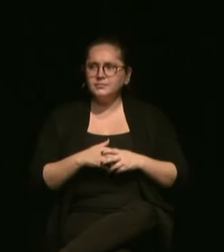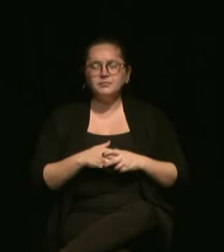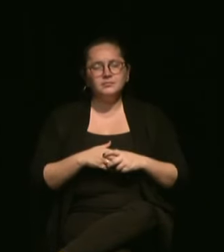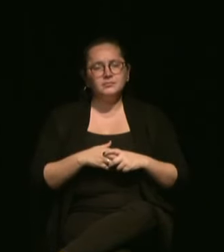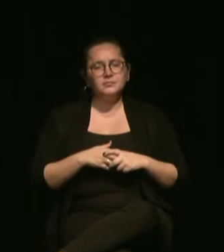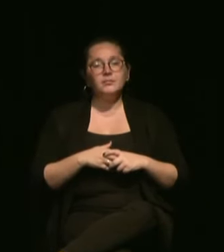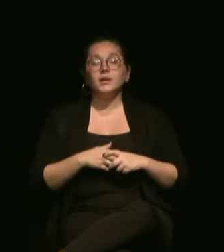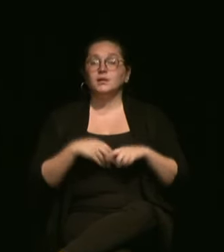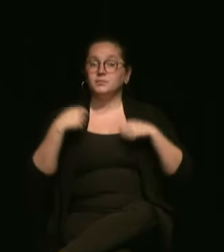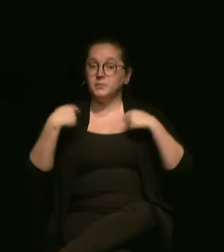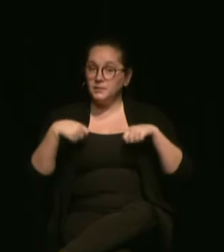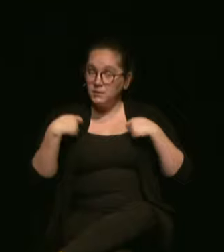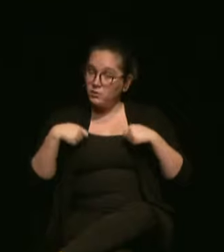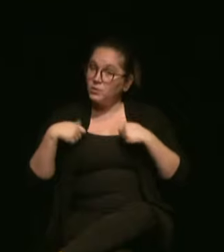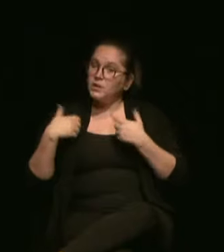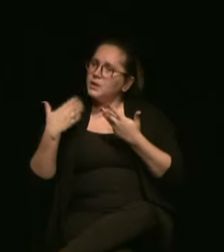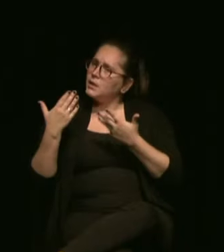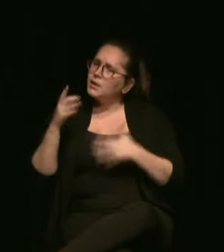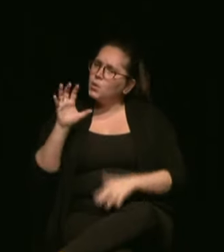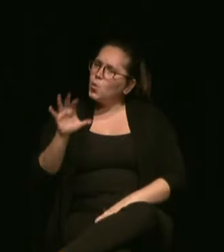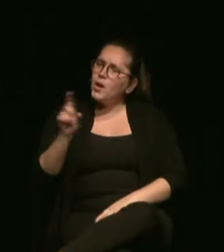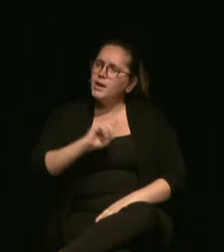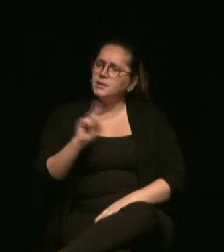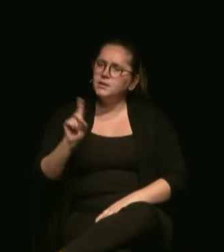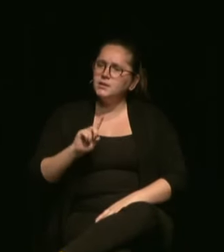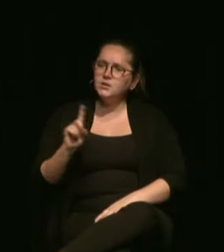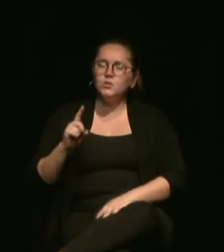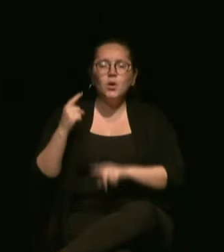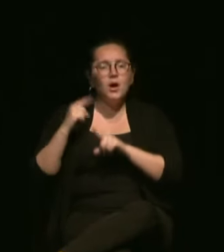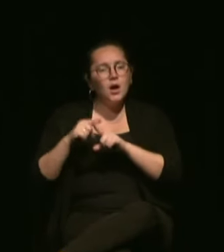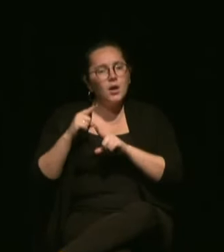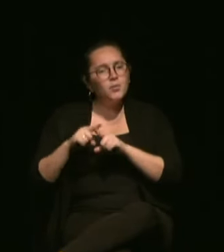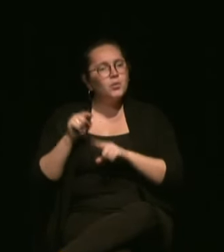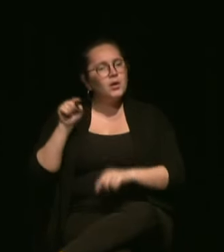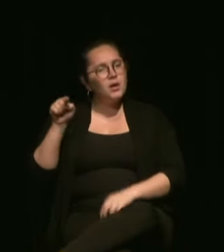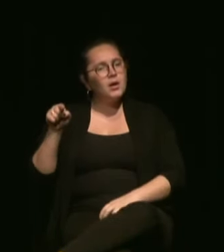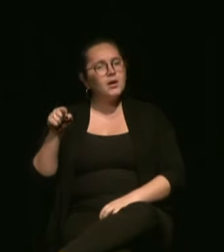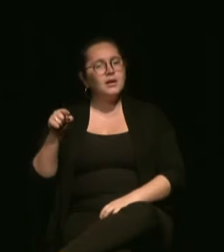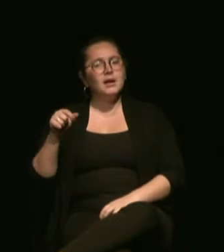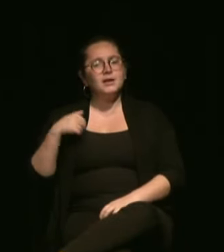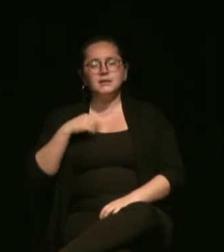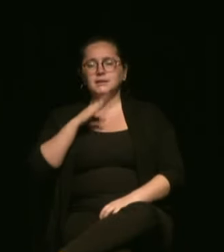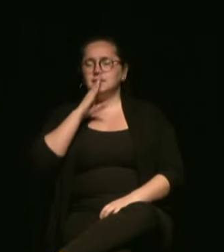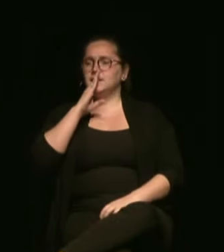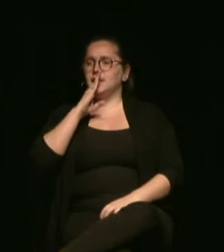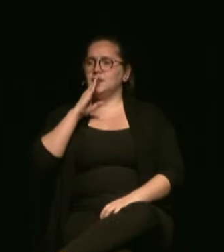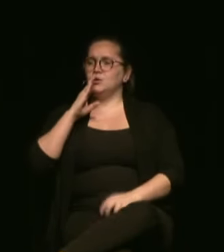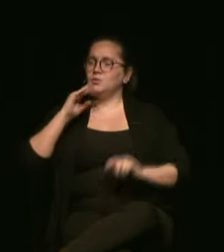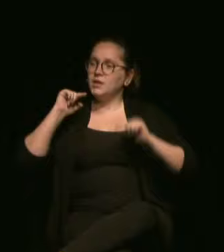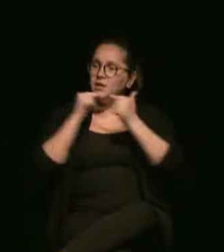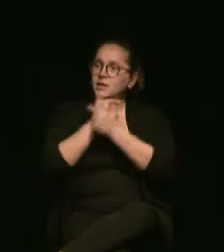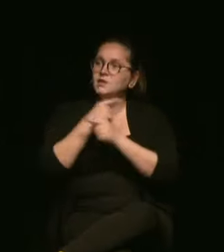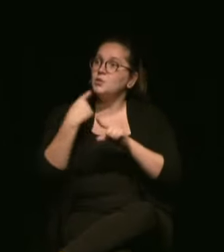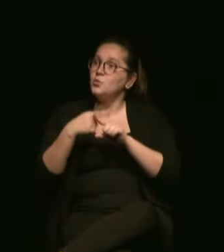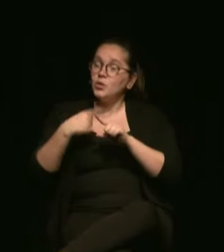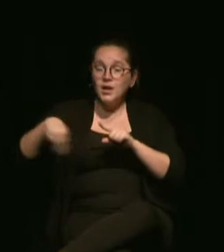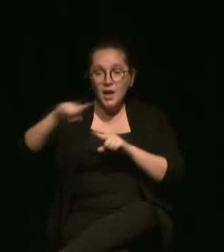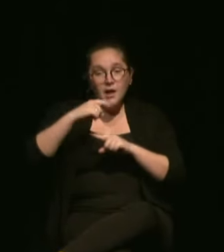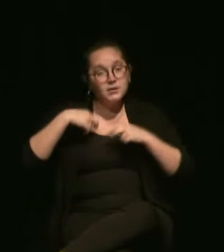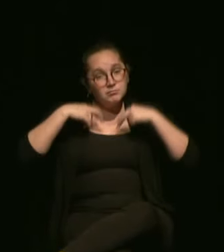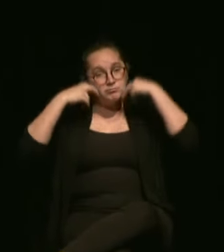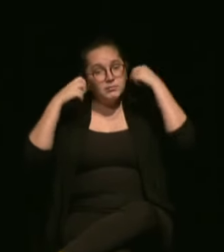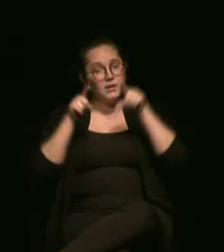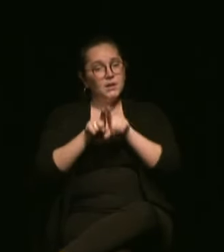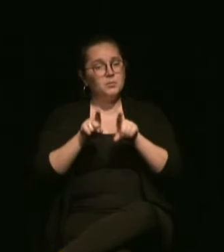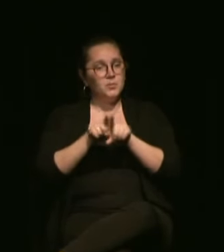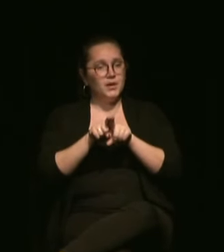trabalho penoso para dizer, olha, não é isso, não. É que é uma situação constrangedora e as pessoas estão rindo também do constrangimento,